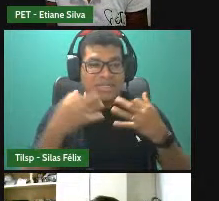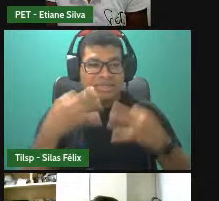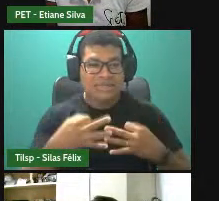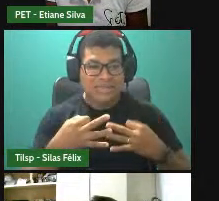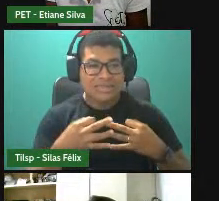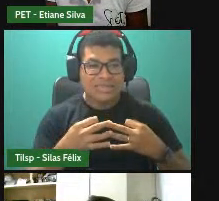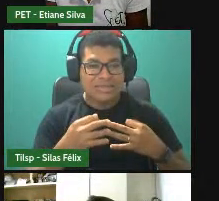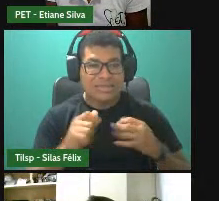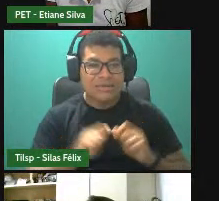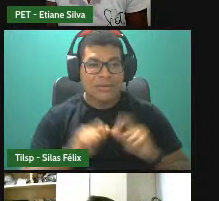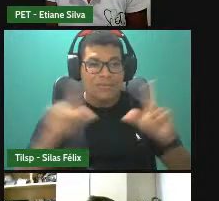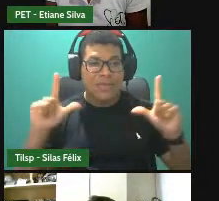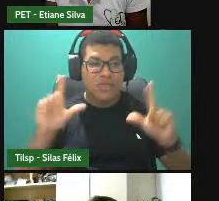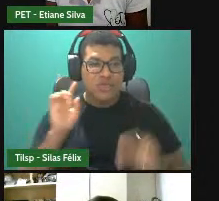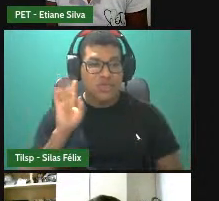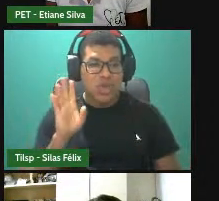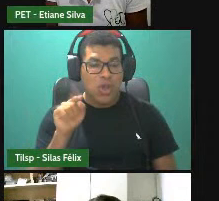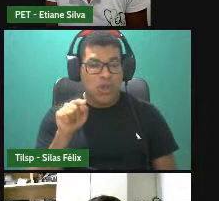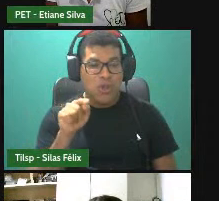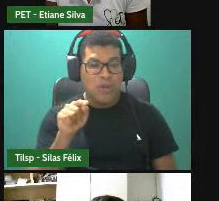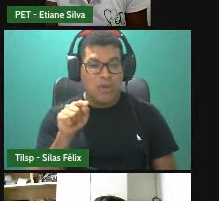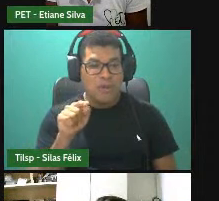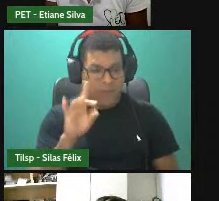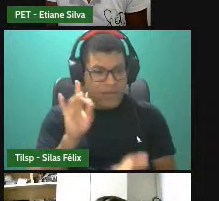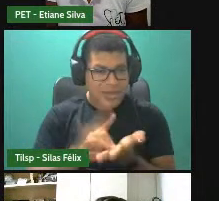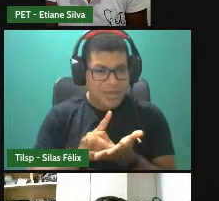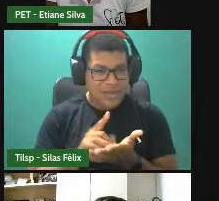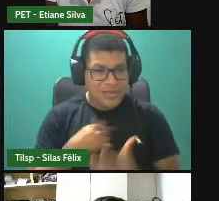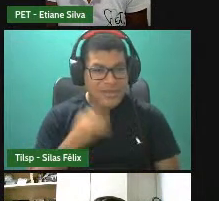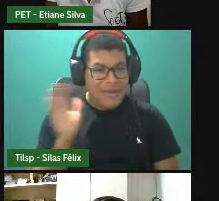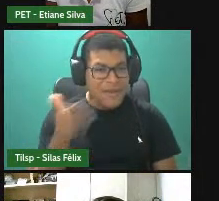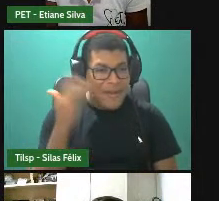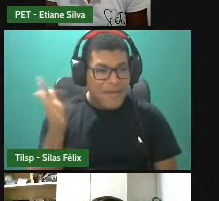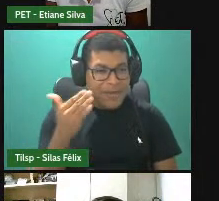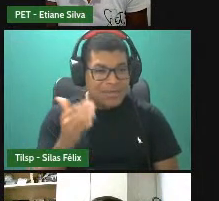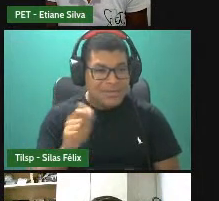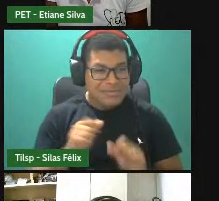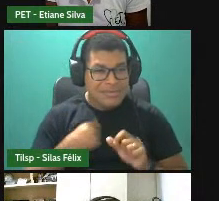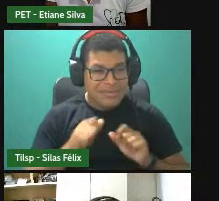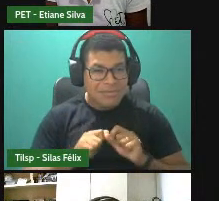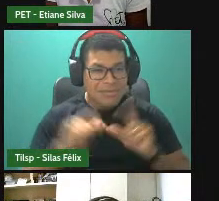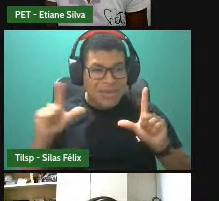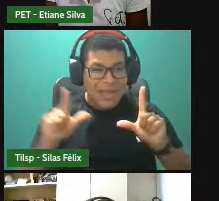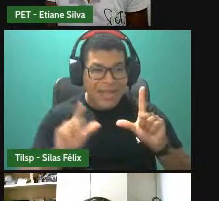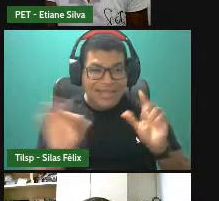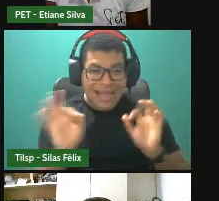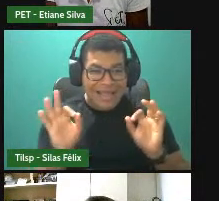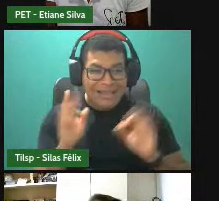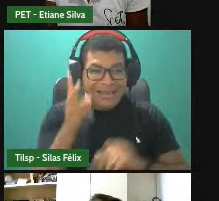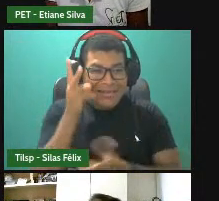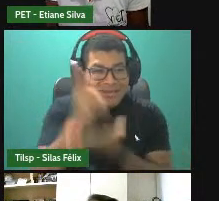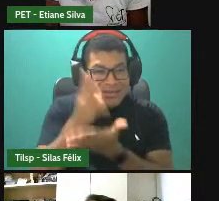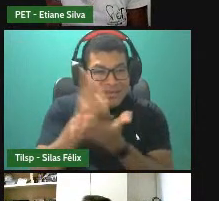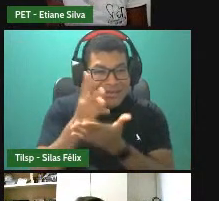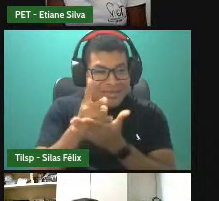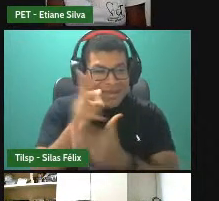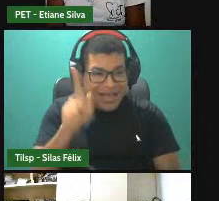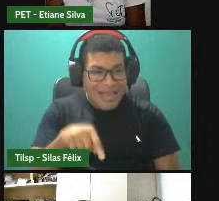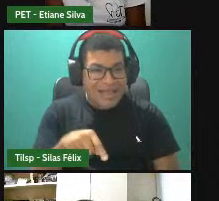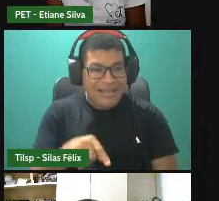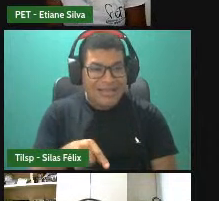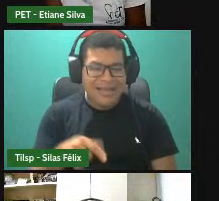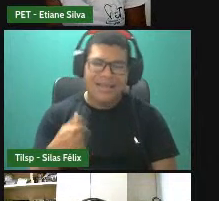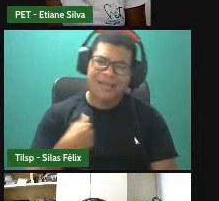tela cheia. Nossa, é sério? Passei tudo isso sem estar projetando? Estava no mesmo slide? Eu tô assim, não.